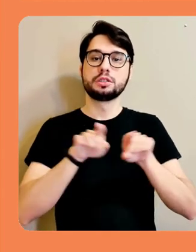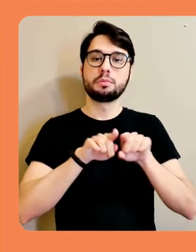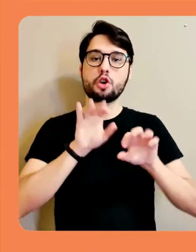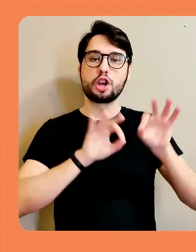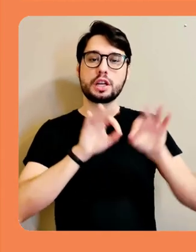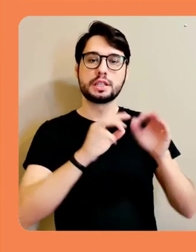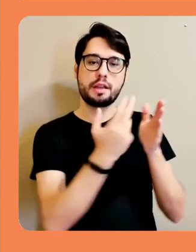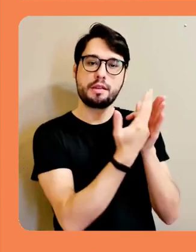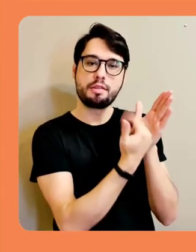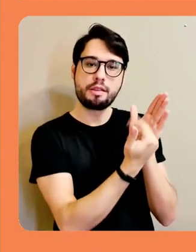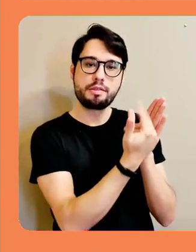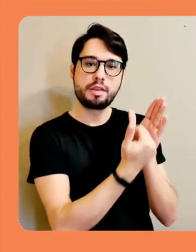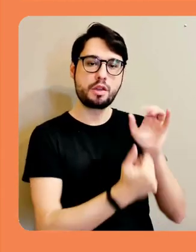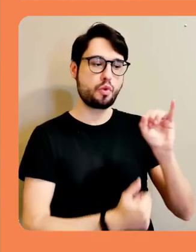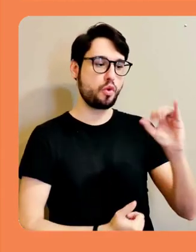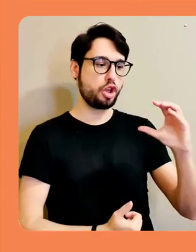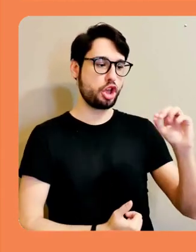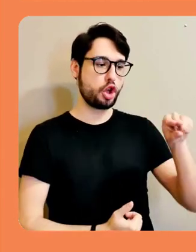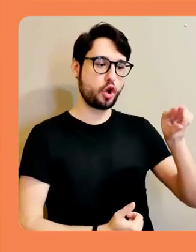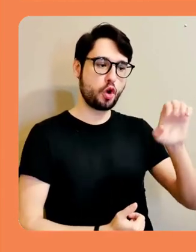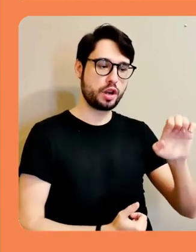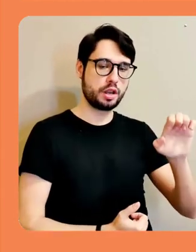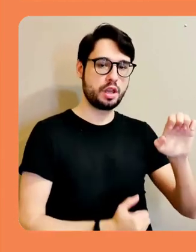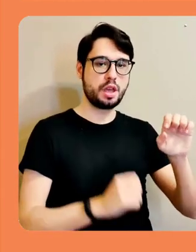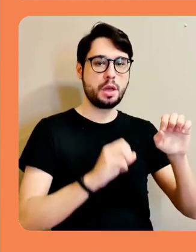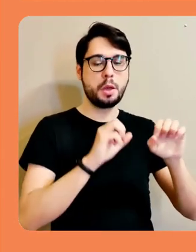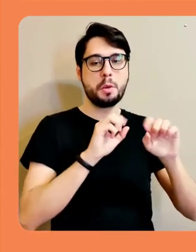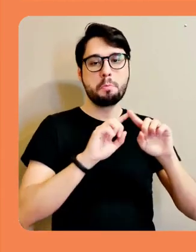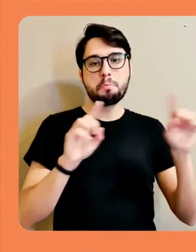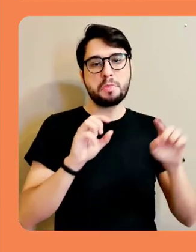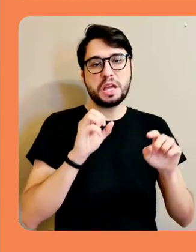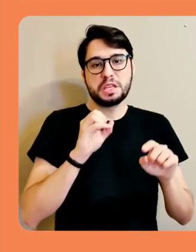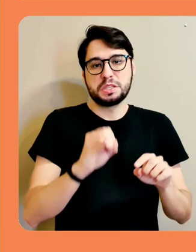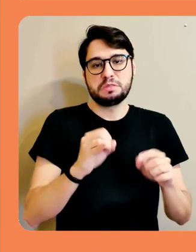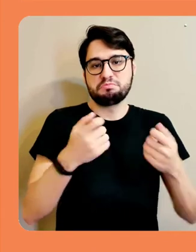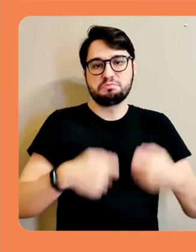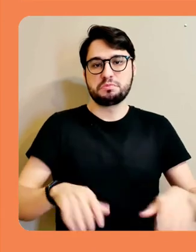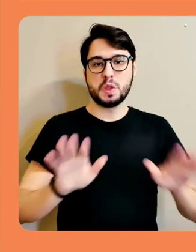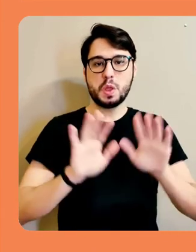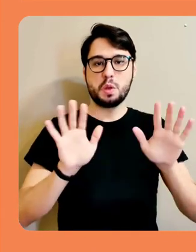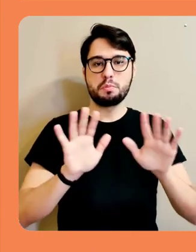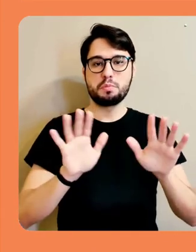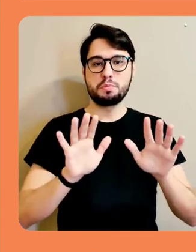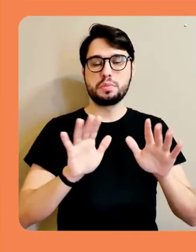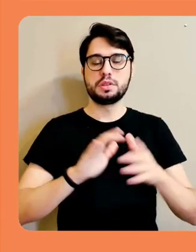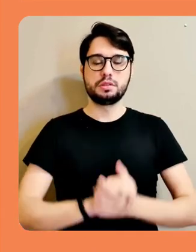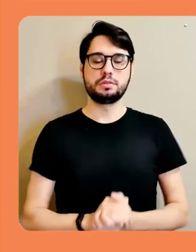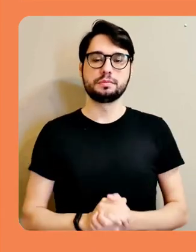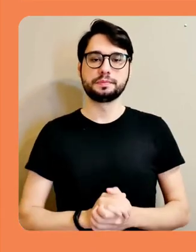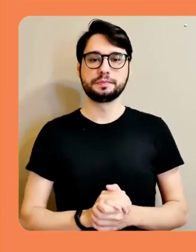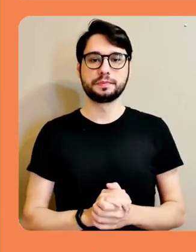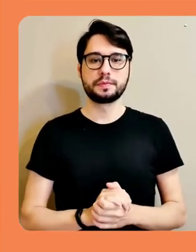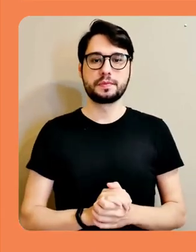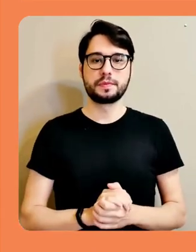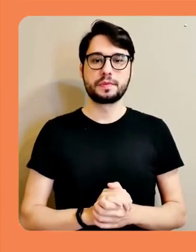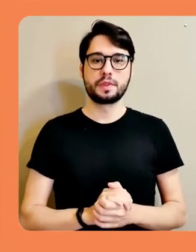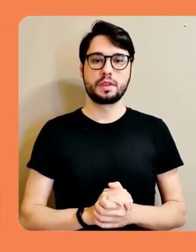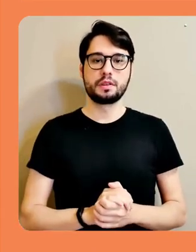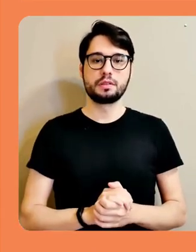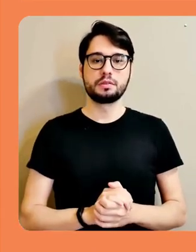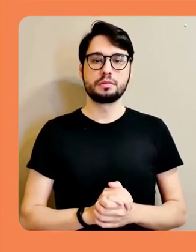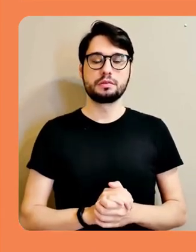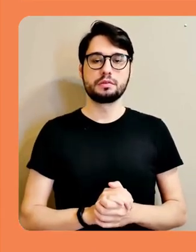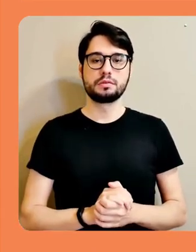você queira você pode colocar um ícone também desse meu essa minha ferramenta senão ele fica um ícone